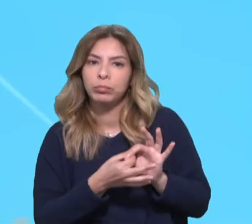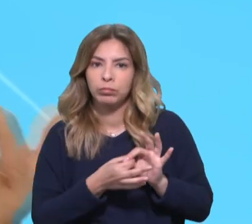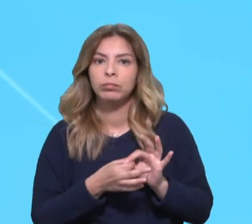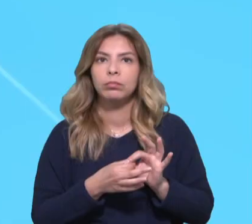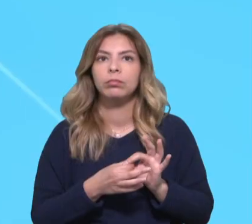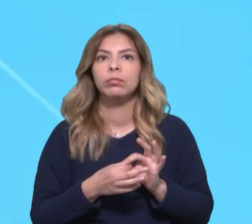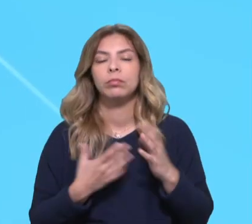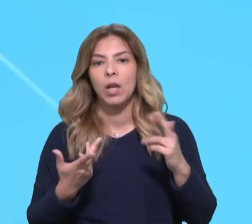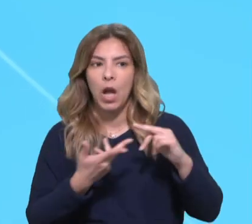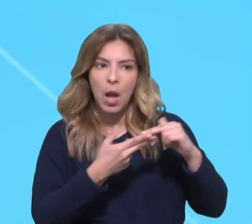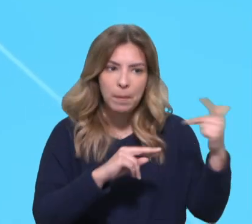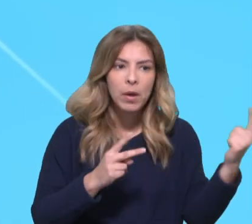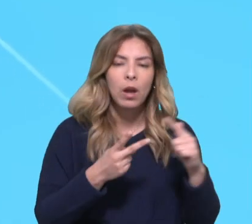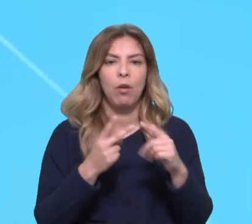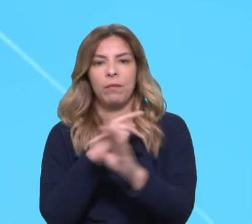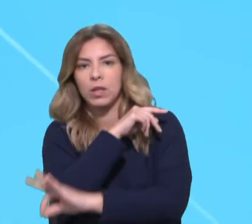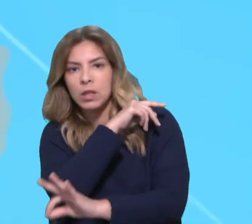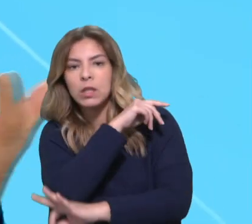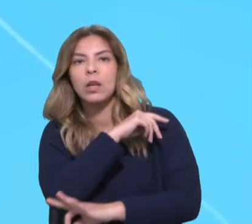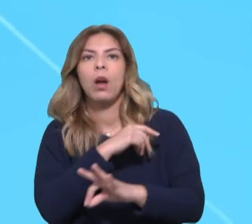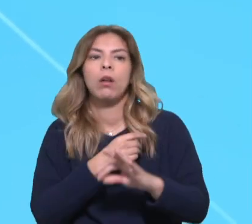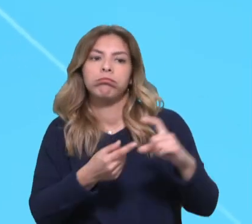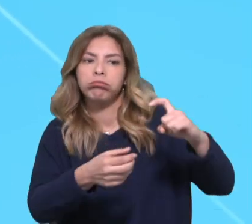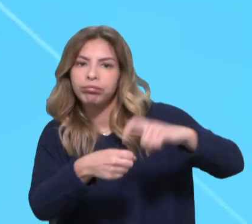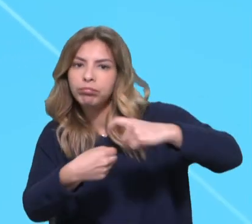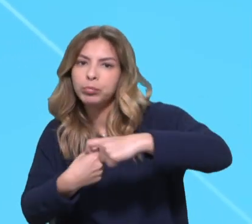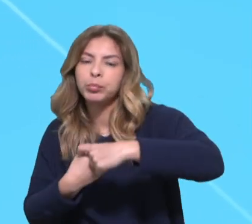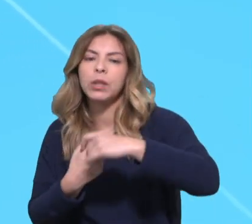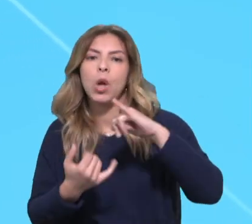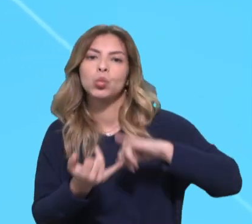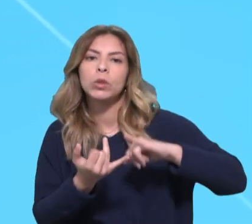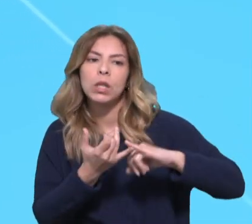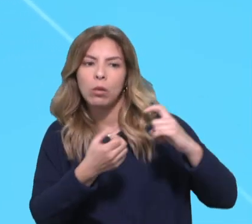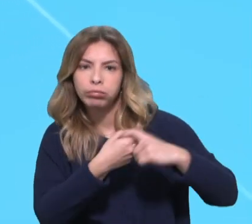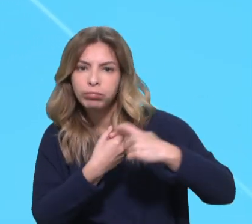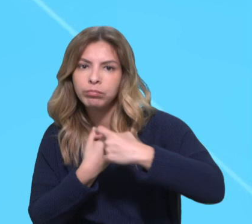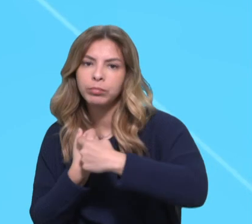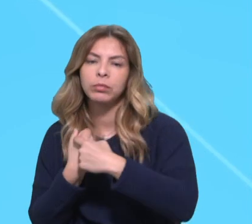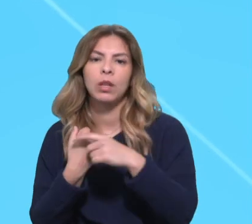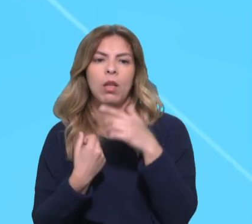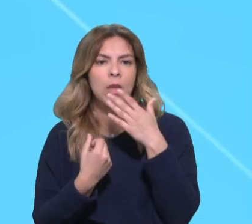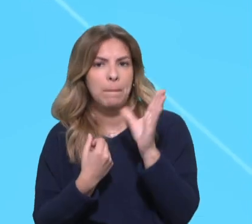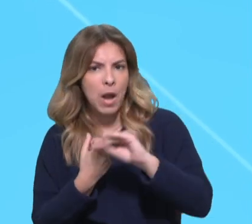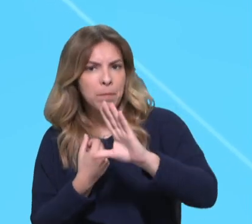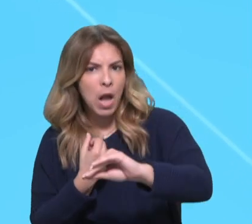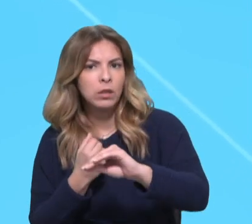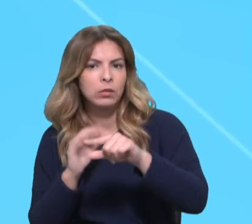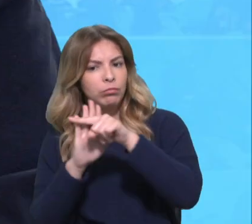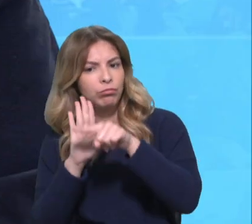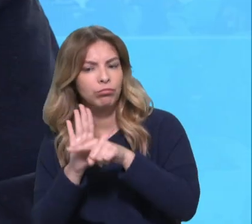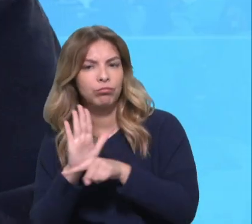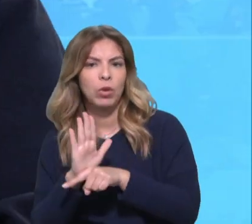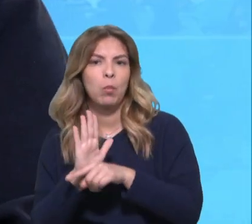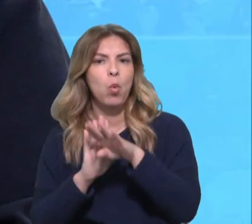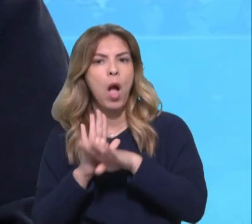da autarquia, através de outras associações, há também a preocupação de associar outras iniciativas a estas celebrações da Semana Santa?